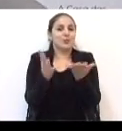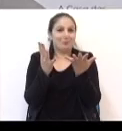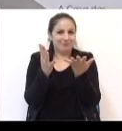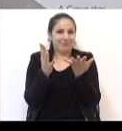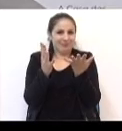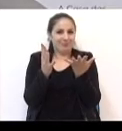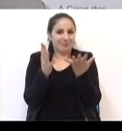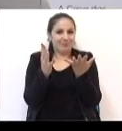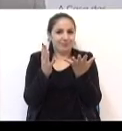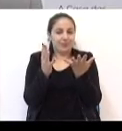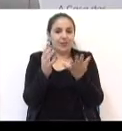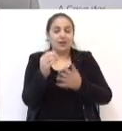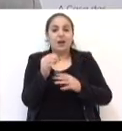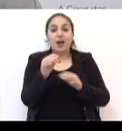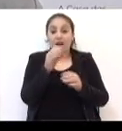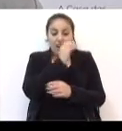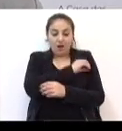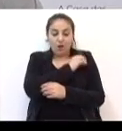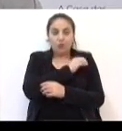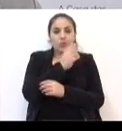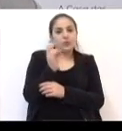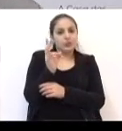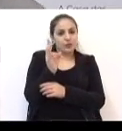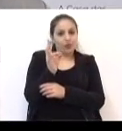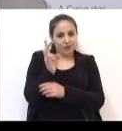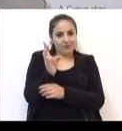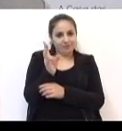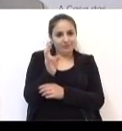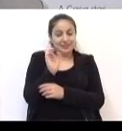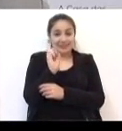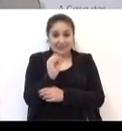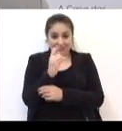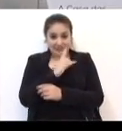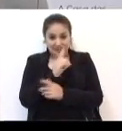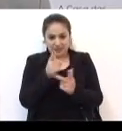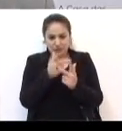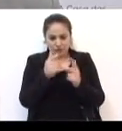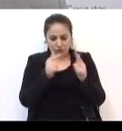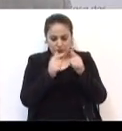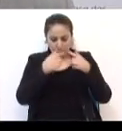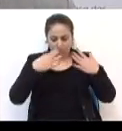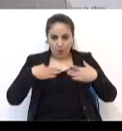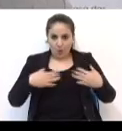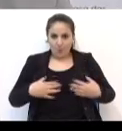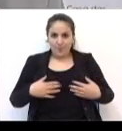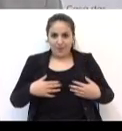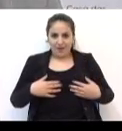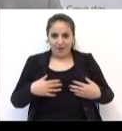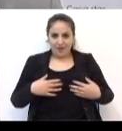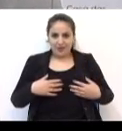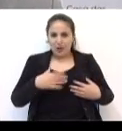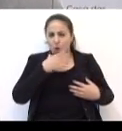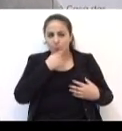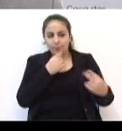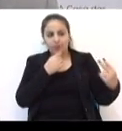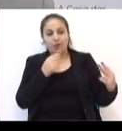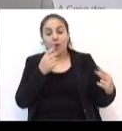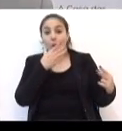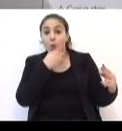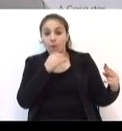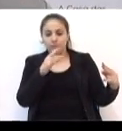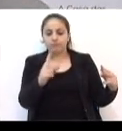o que incita isso? O álcool e a droga. Então, quando tem esse tipo de roupa que provoca